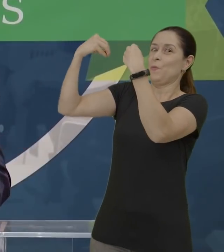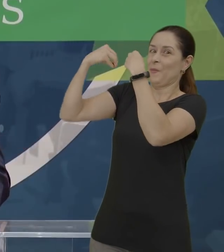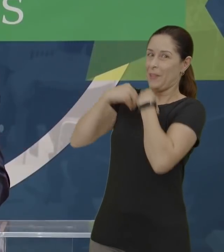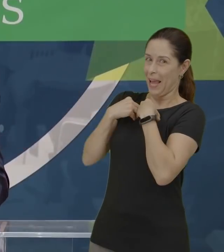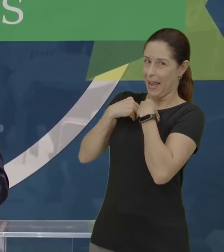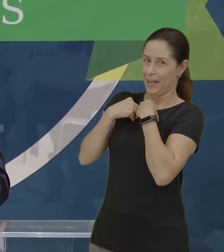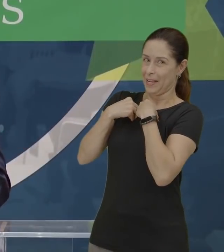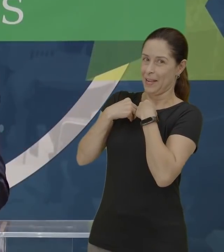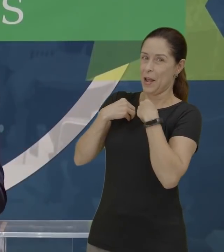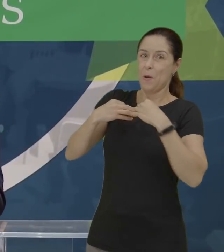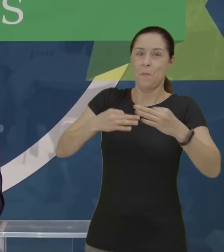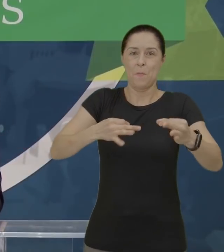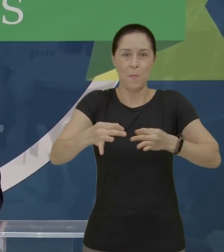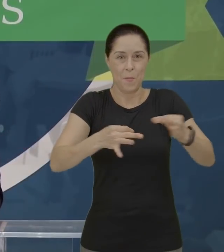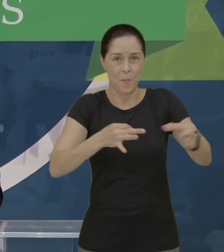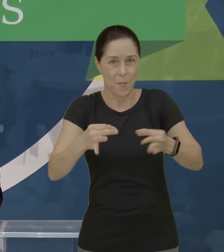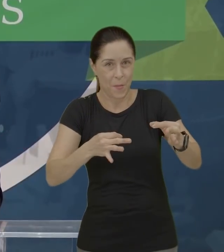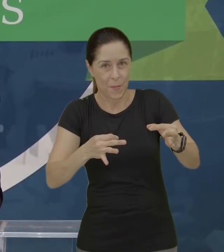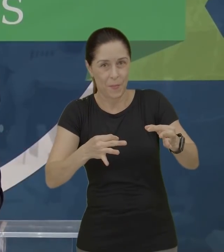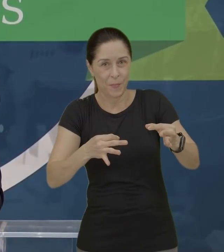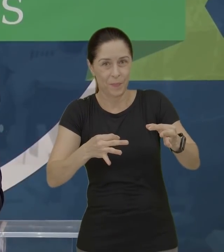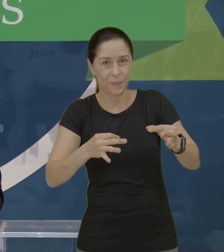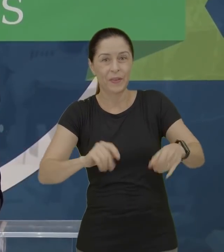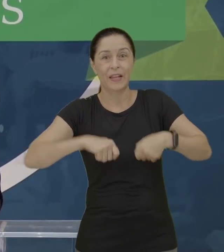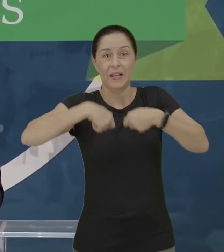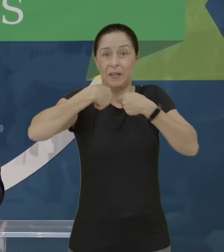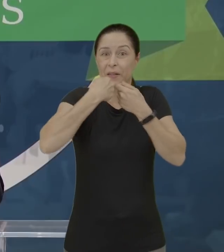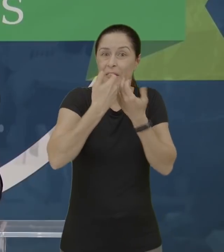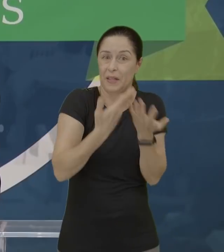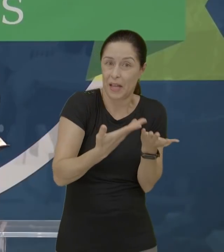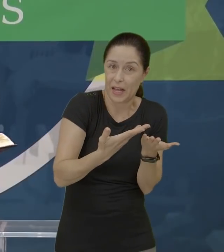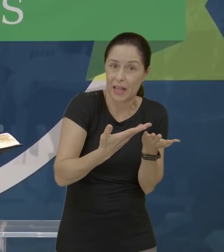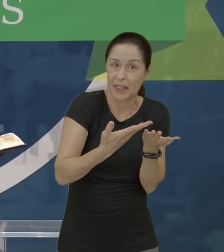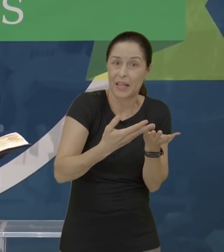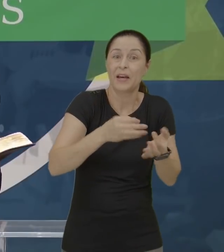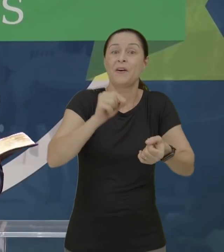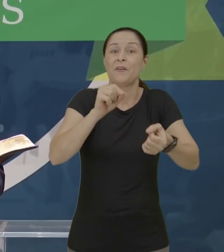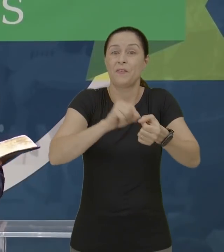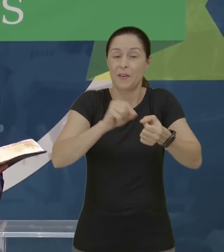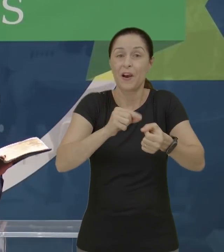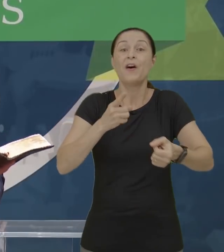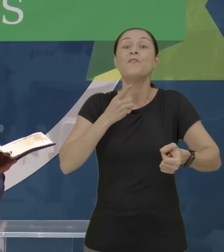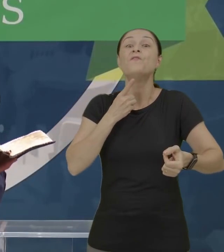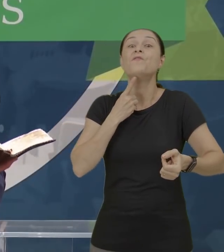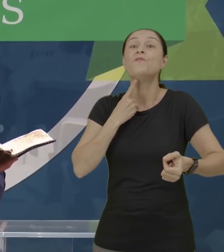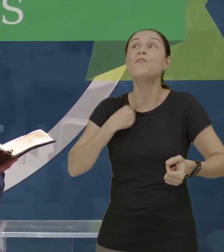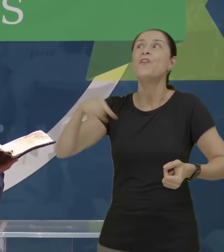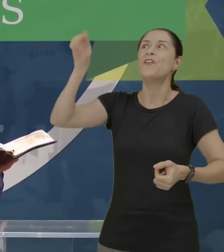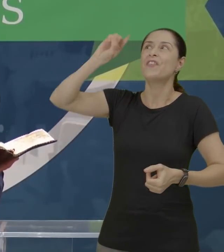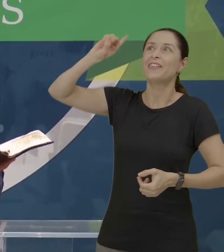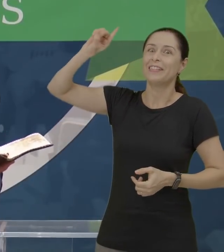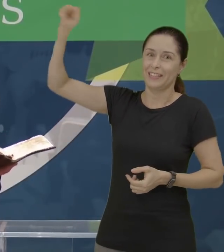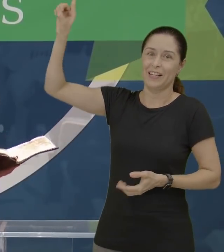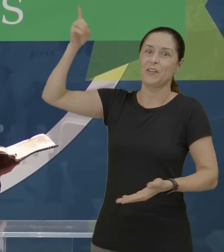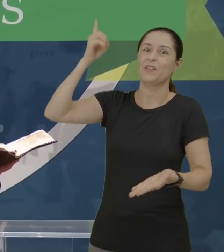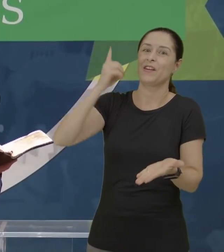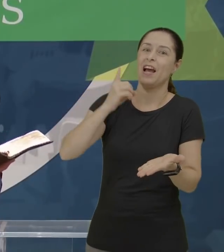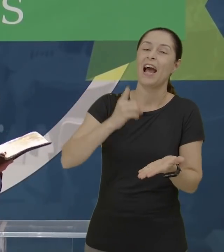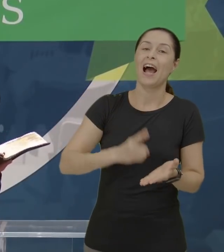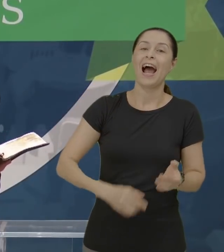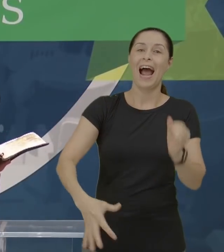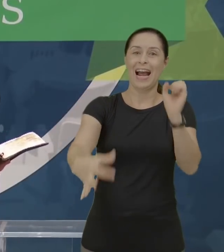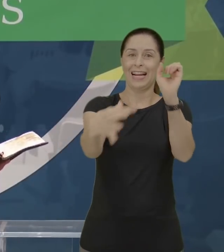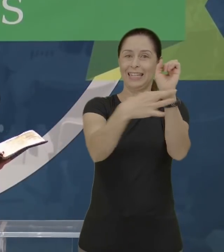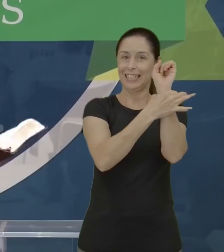Deus, foi planejada por Deus, foi executada por Deus, é consumada por Deus, é garantida